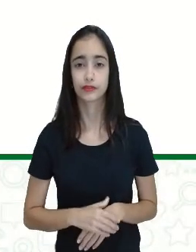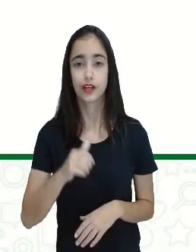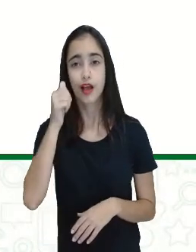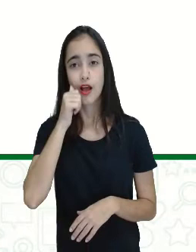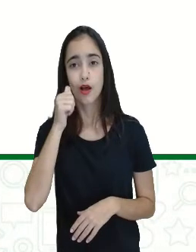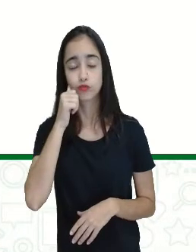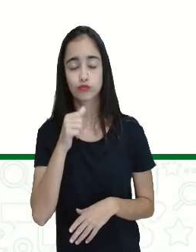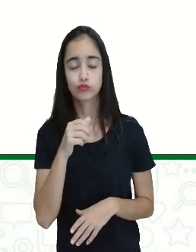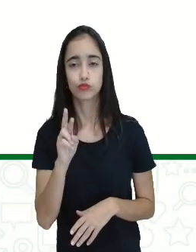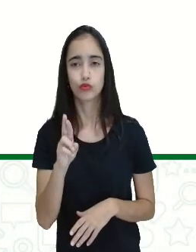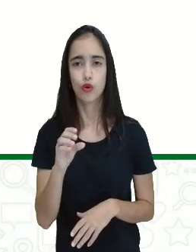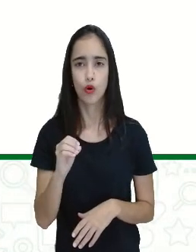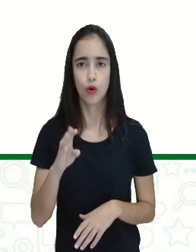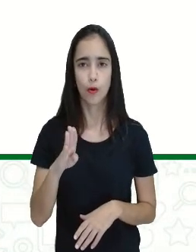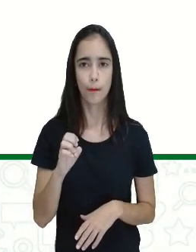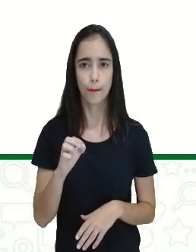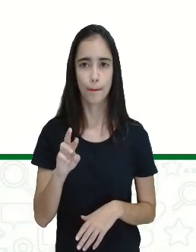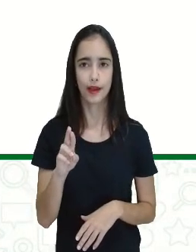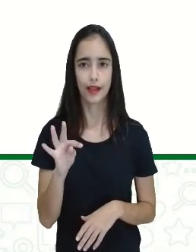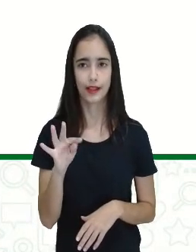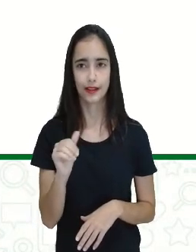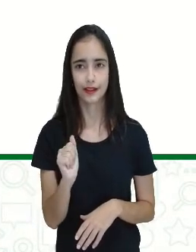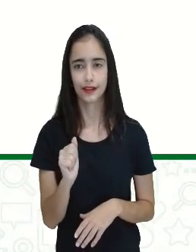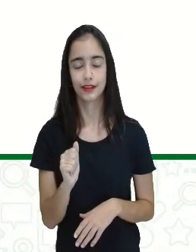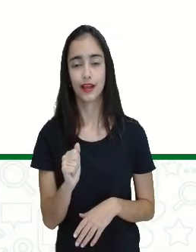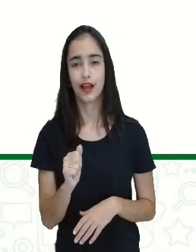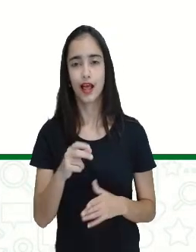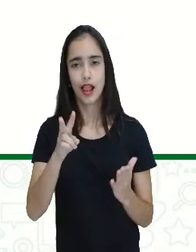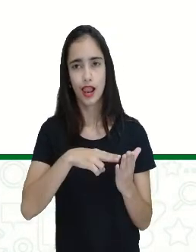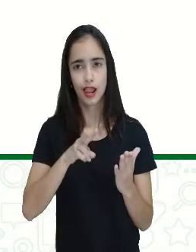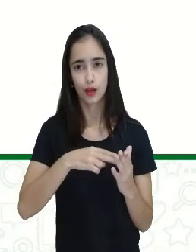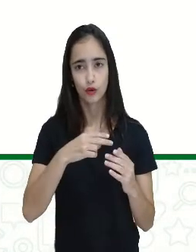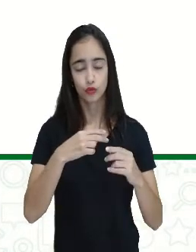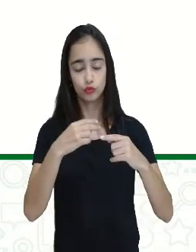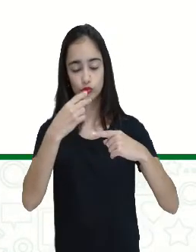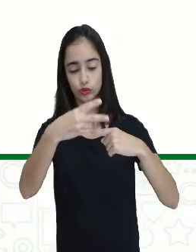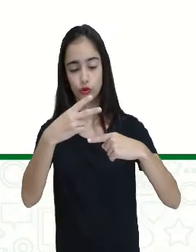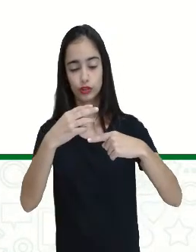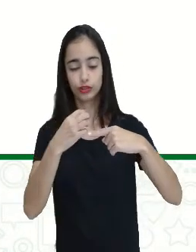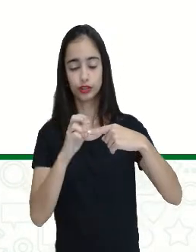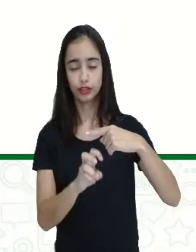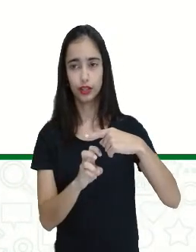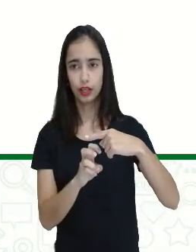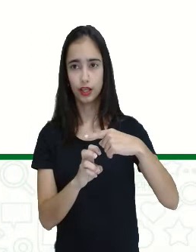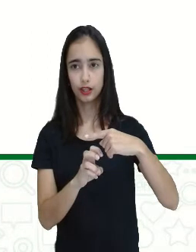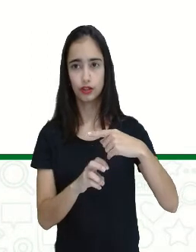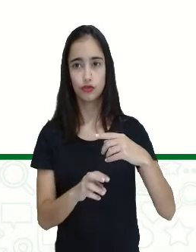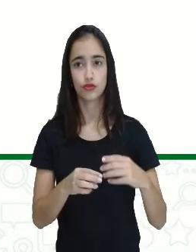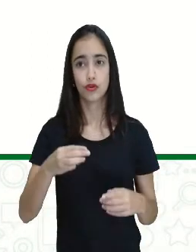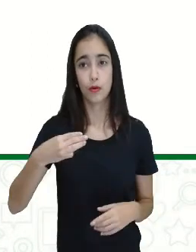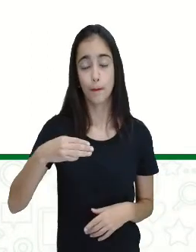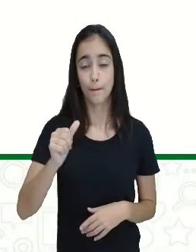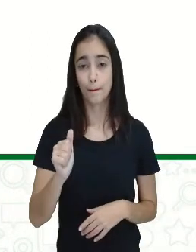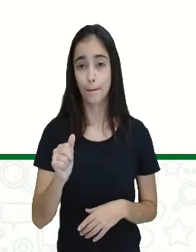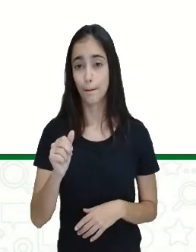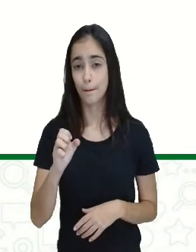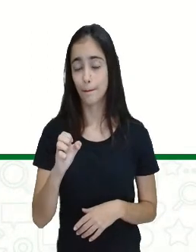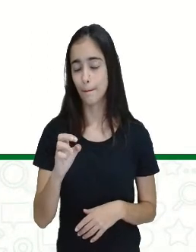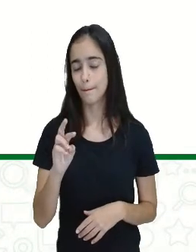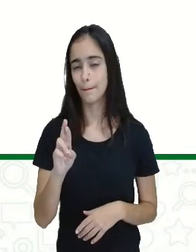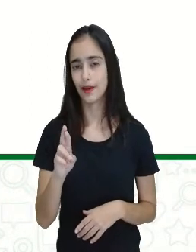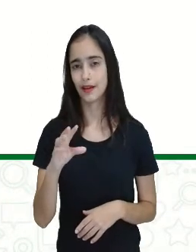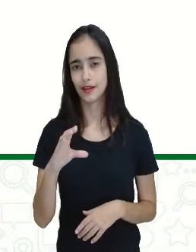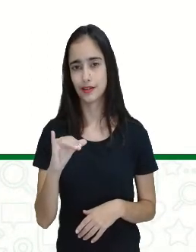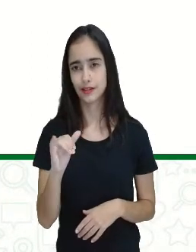Roberta leu 2/5, Messia 3/4 e Severino 4/10.